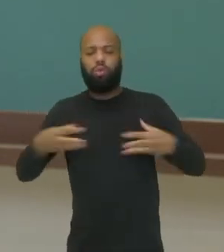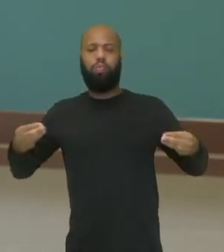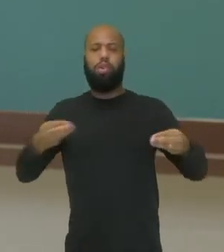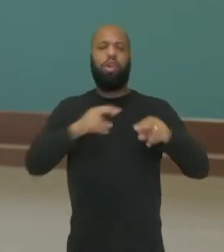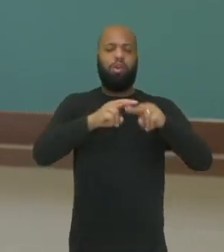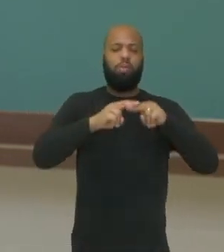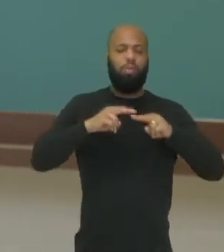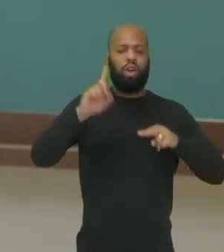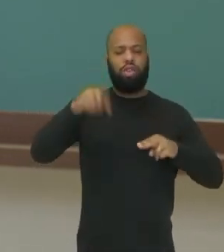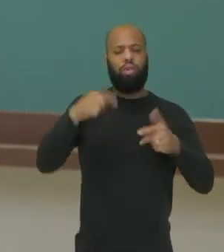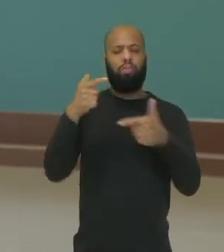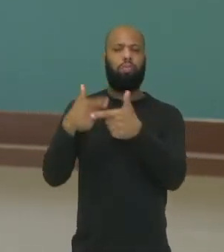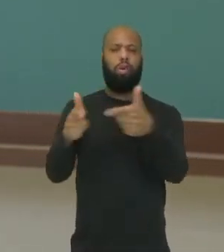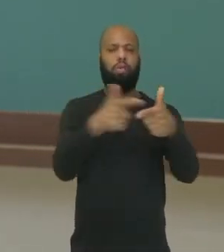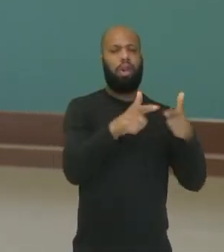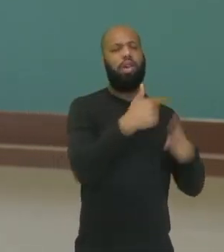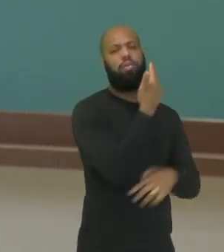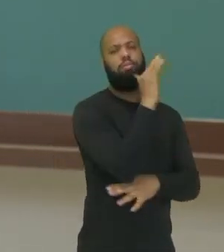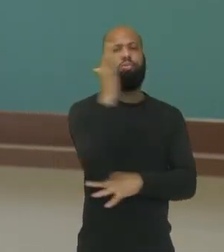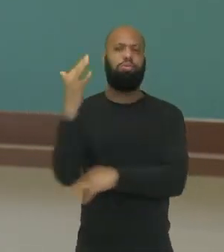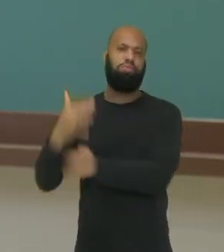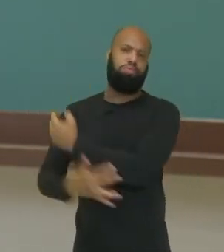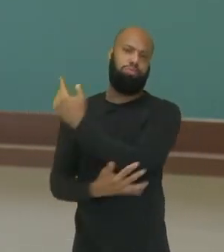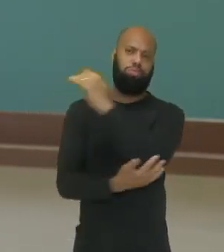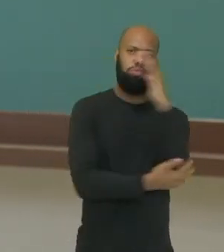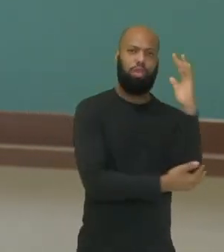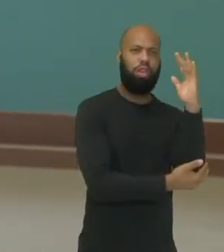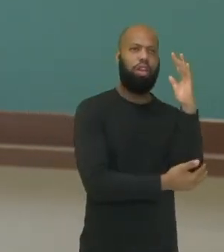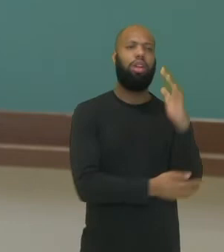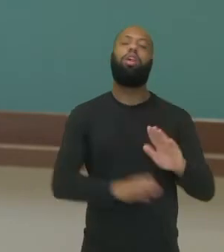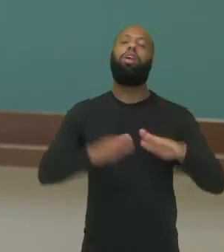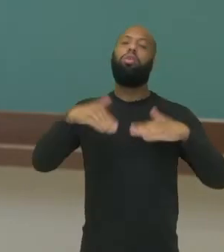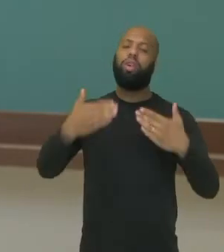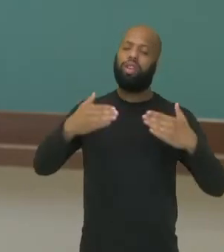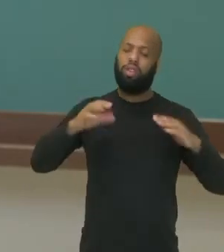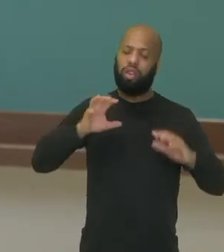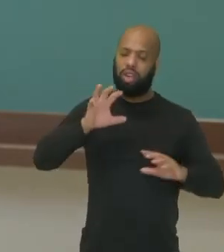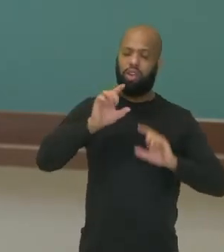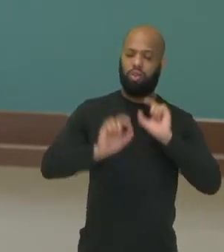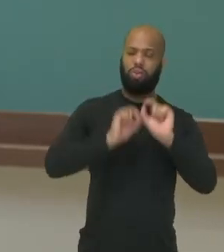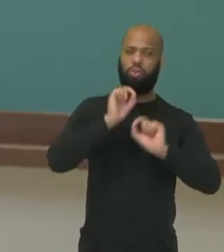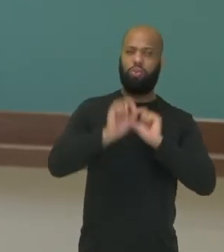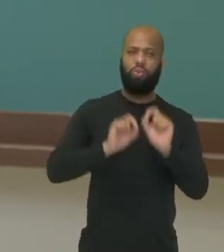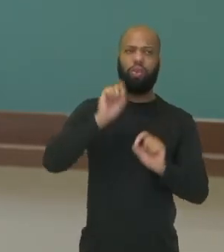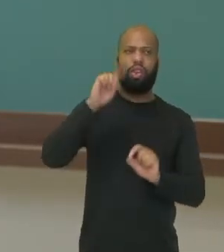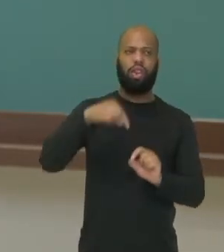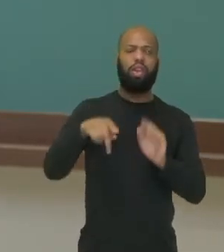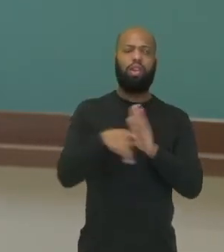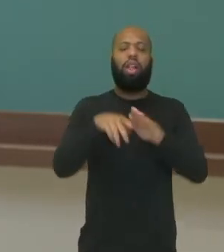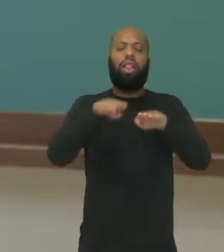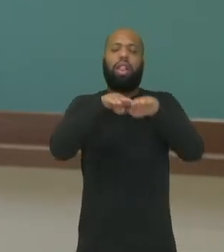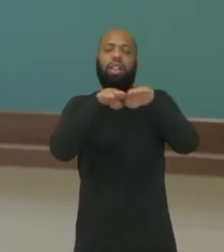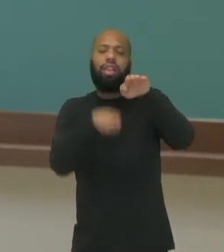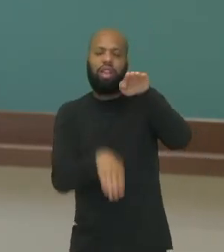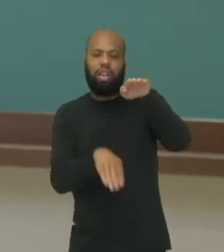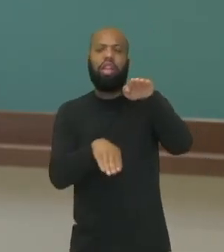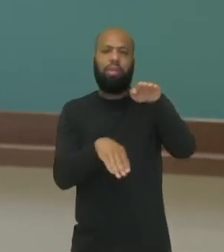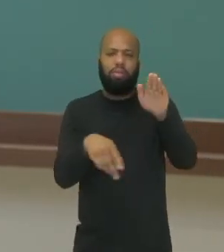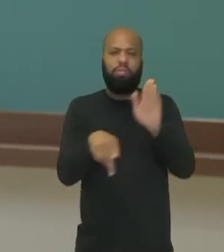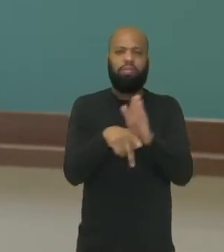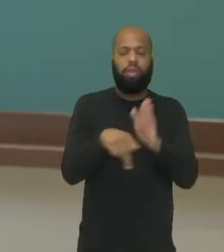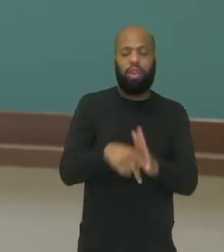desses problemas ambientais aqui, ó. Isso tudo aqui nós chamamos de desequilíbrio ecológico, né? Que